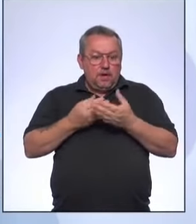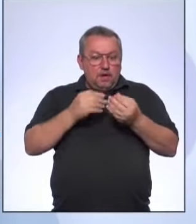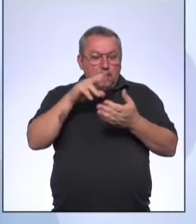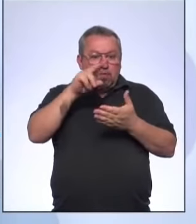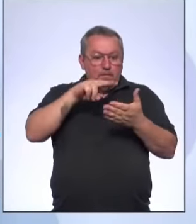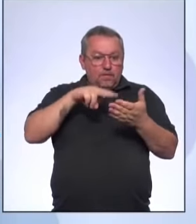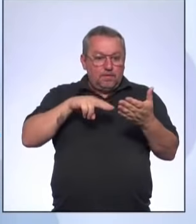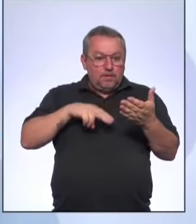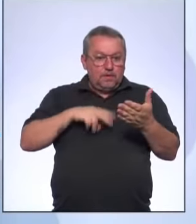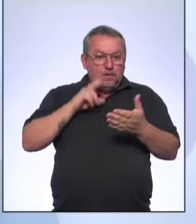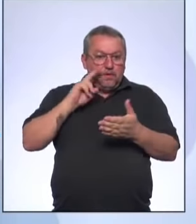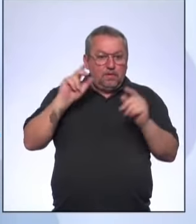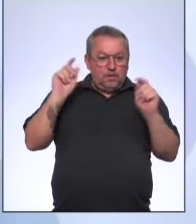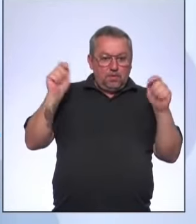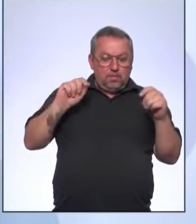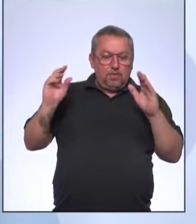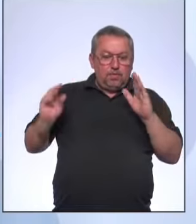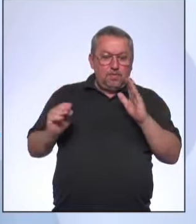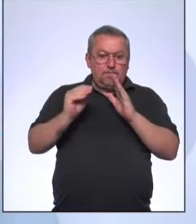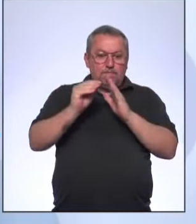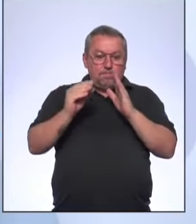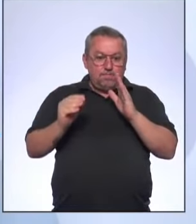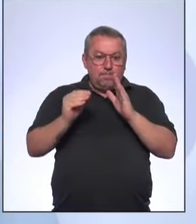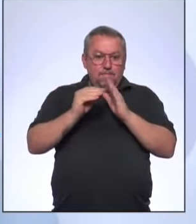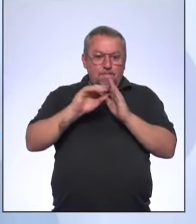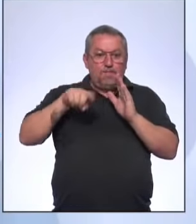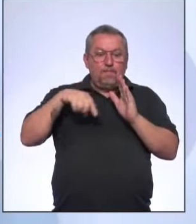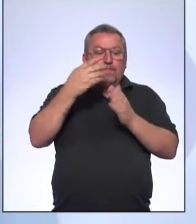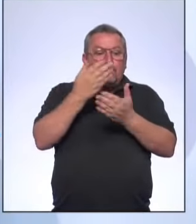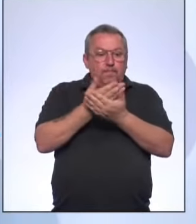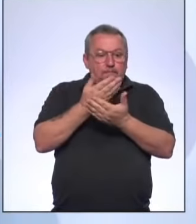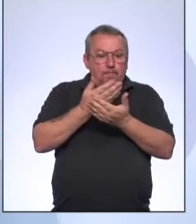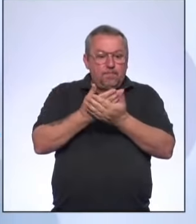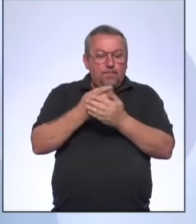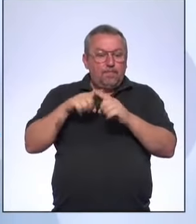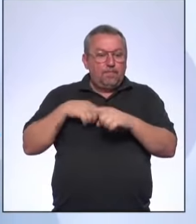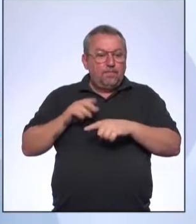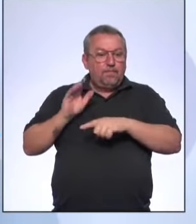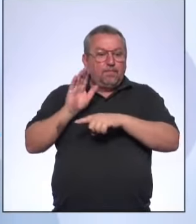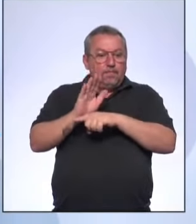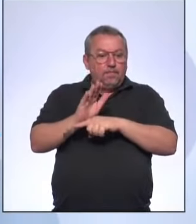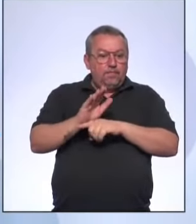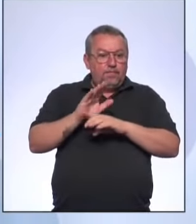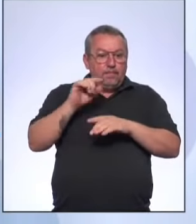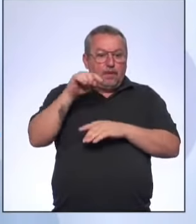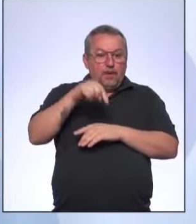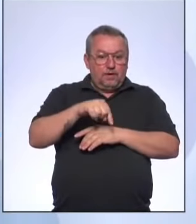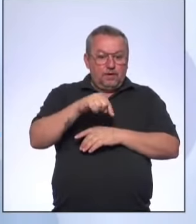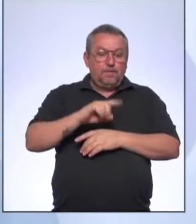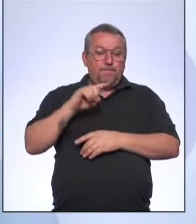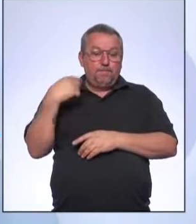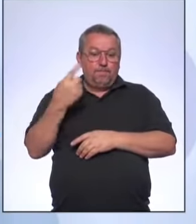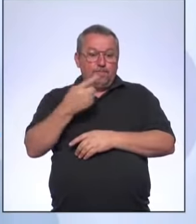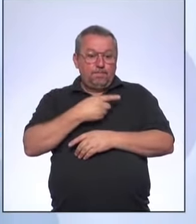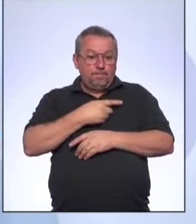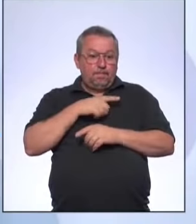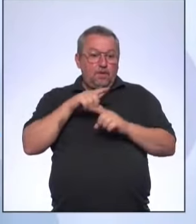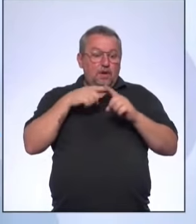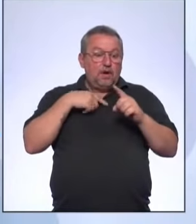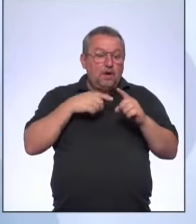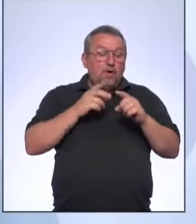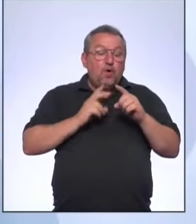dar uma lidinha e ver o que que eu posso acrescentar na nossa a aula para auxiliá-los então aqui nós somos uma